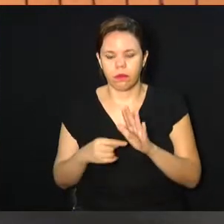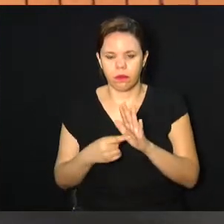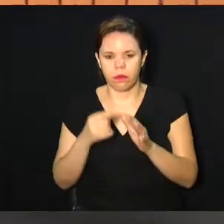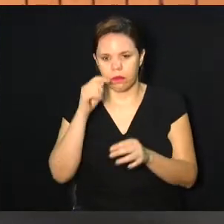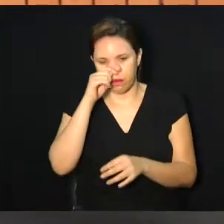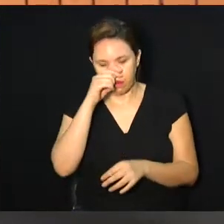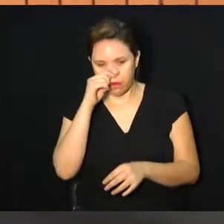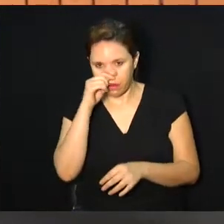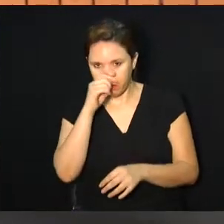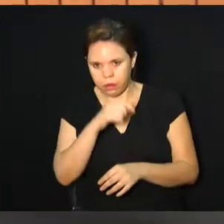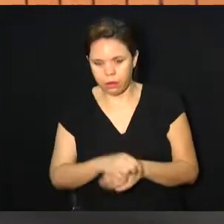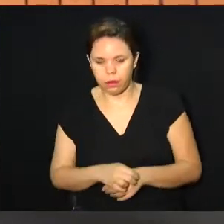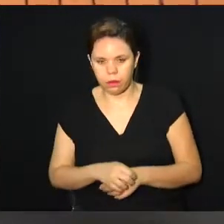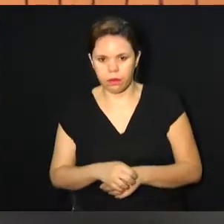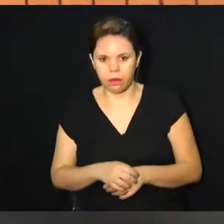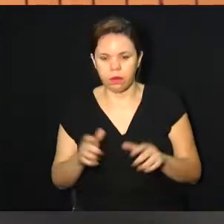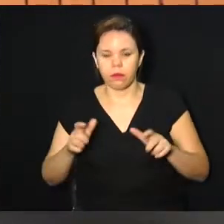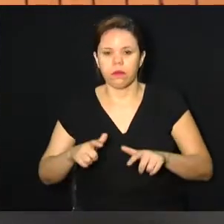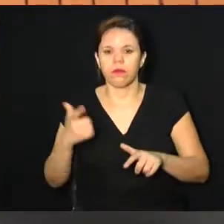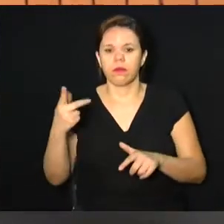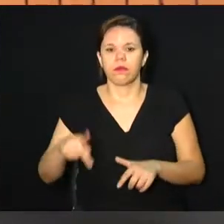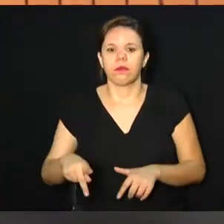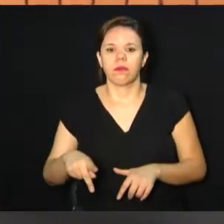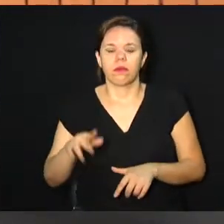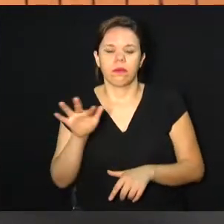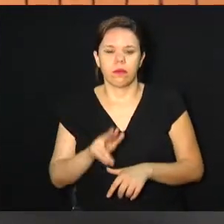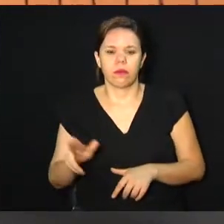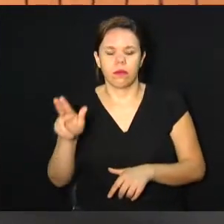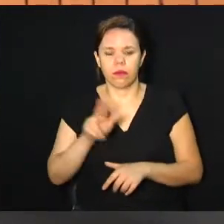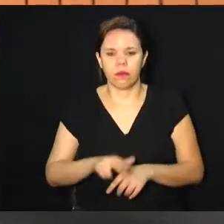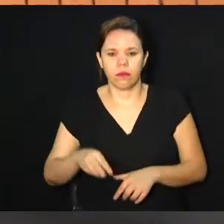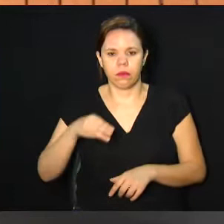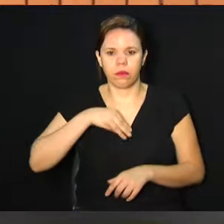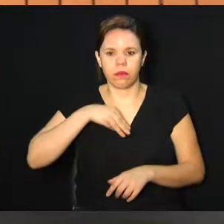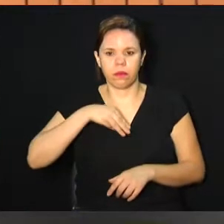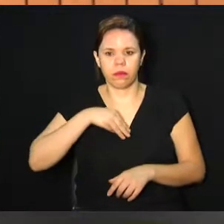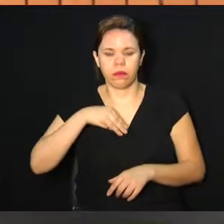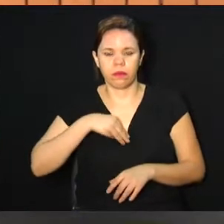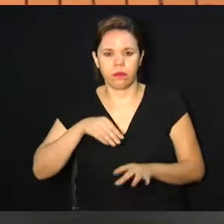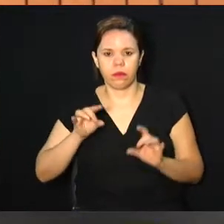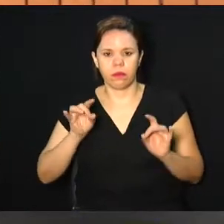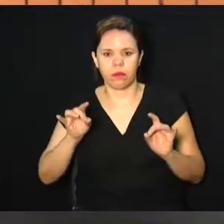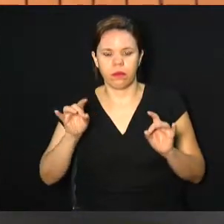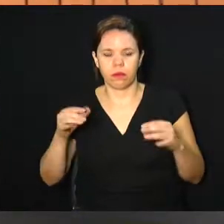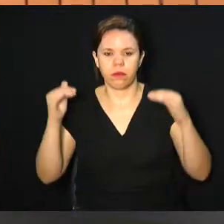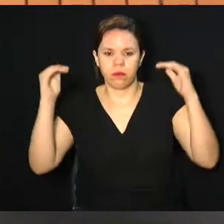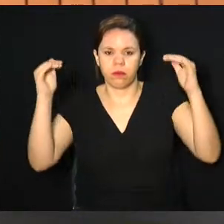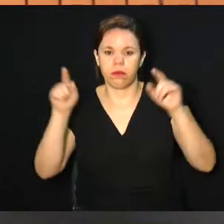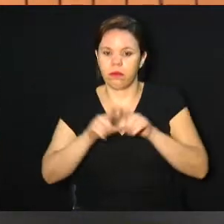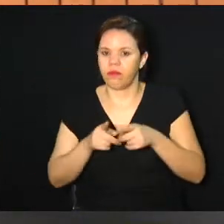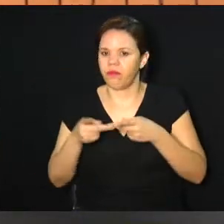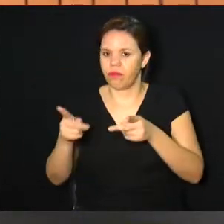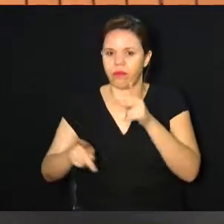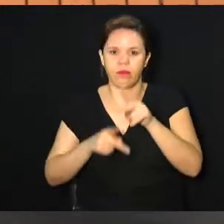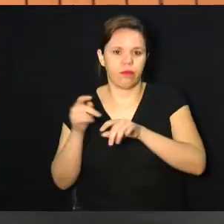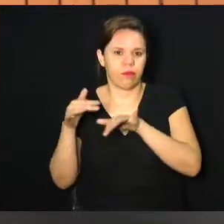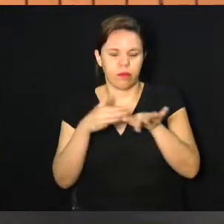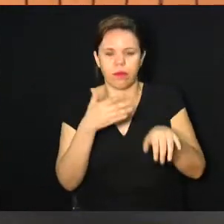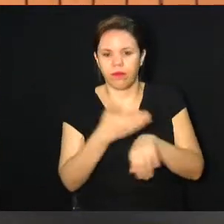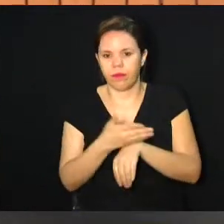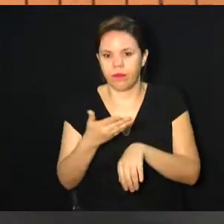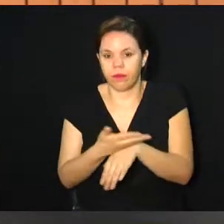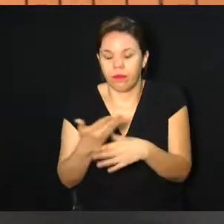no Mackenzie, que é um outro lugar central e elitizado. Não é nada convidativo para a população